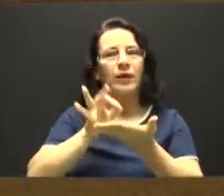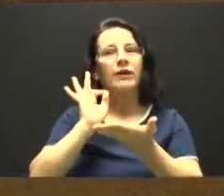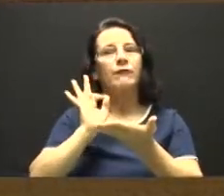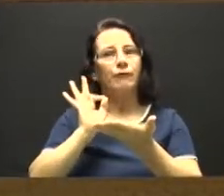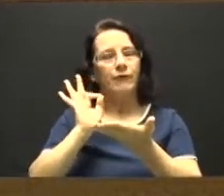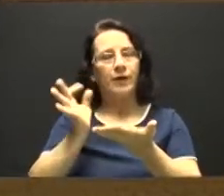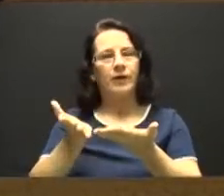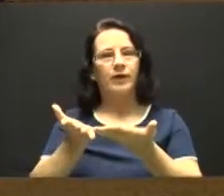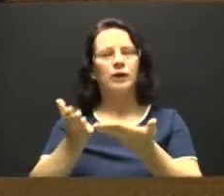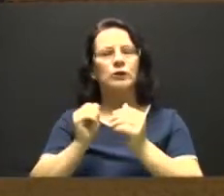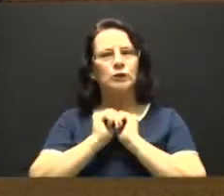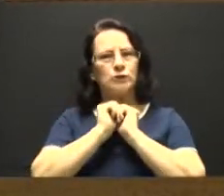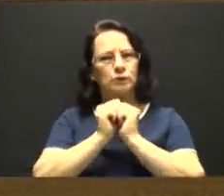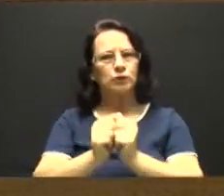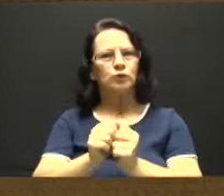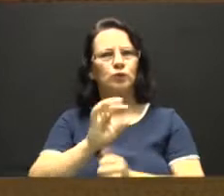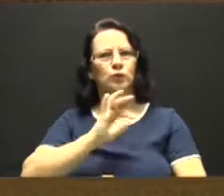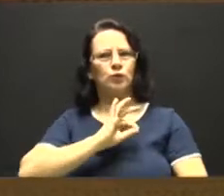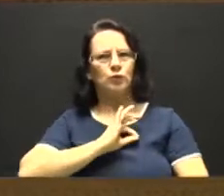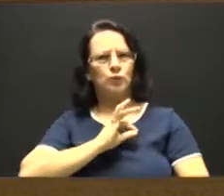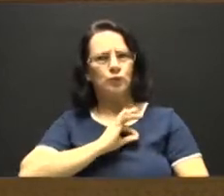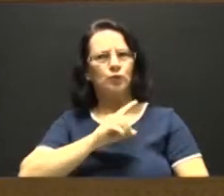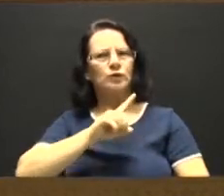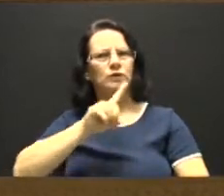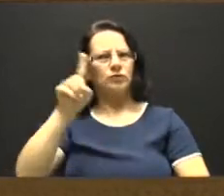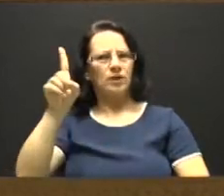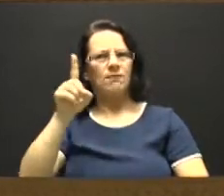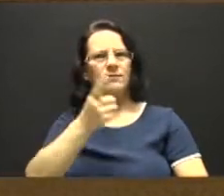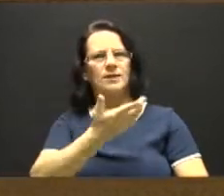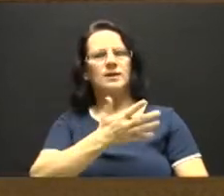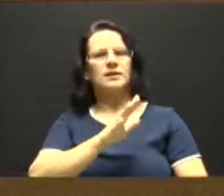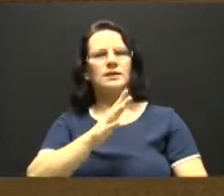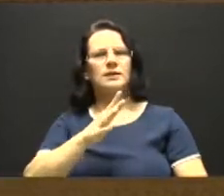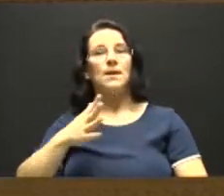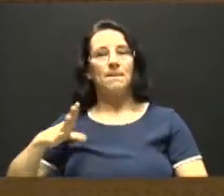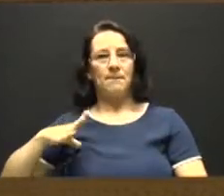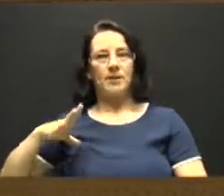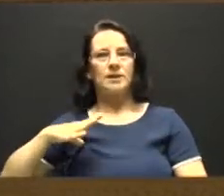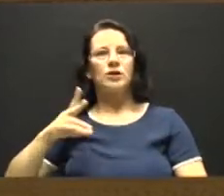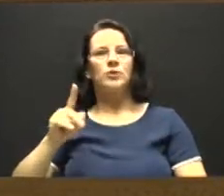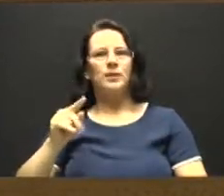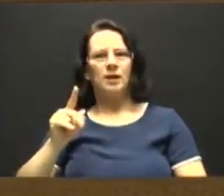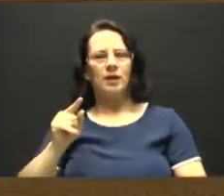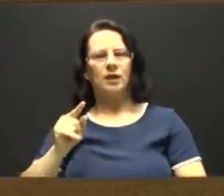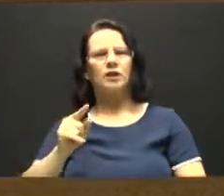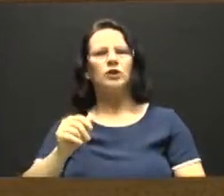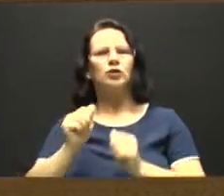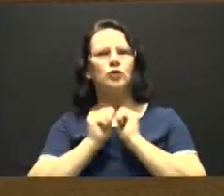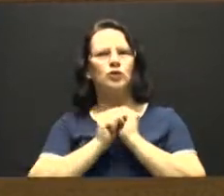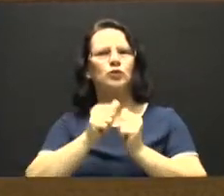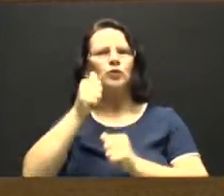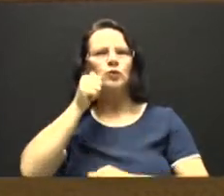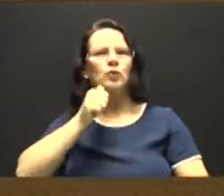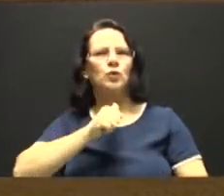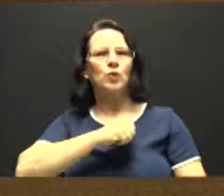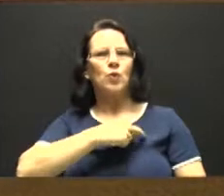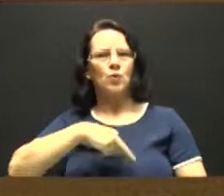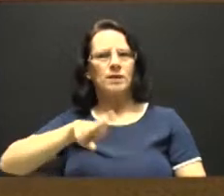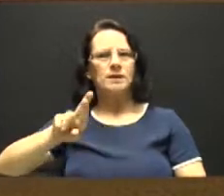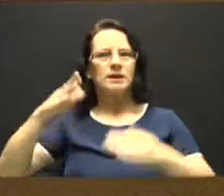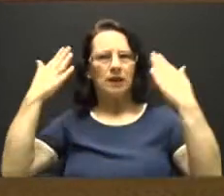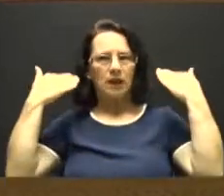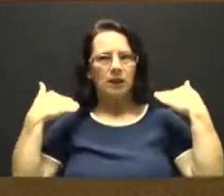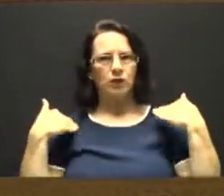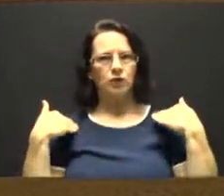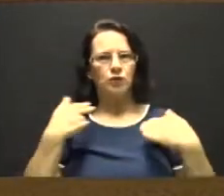junto com o poder público é junto com as autoridades também religiosas então a minha preocupação o